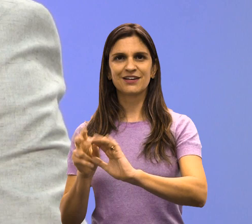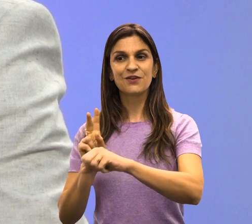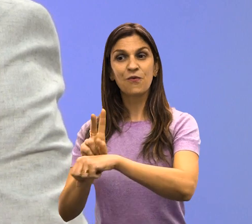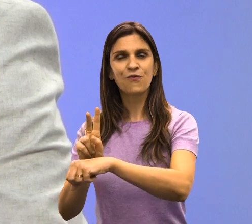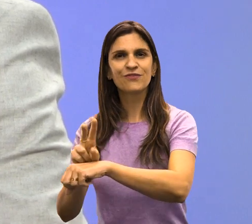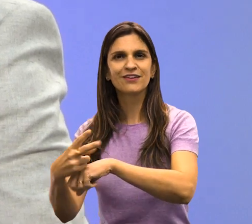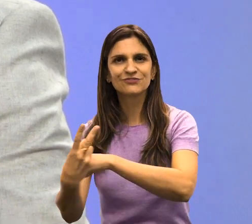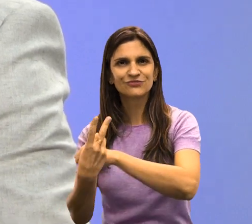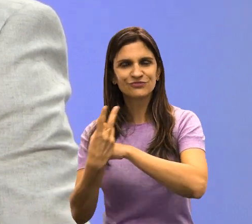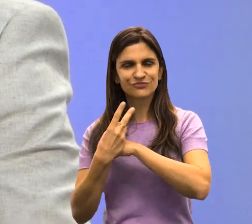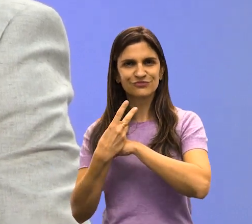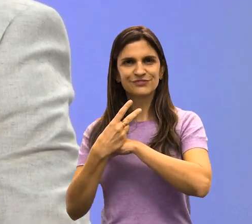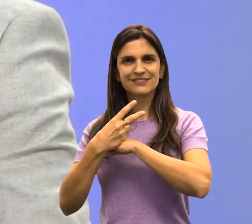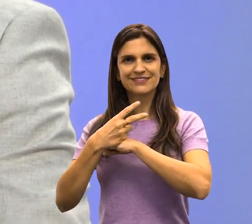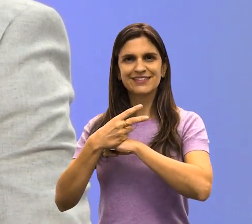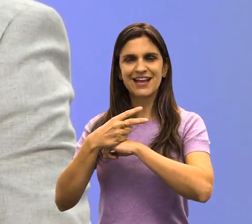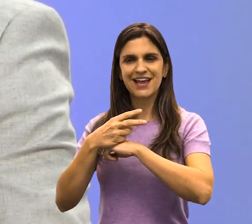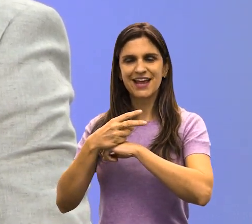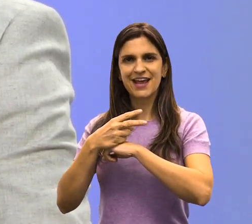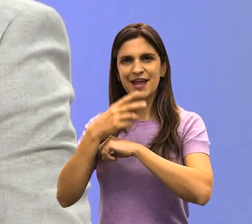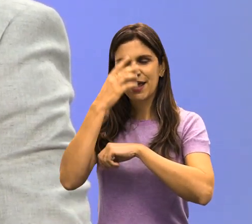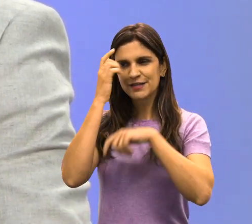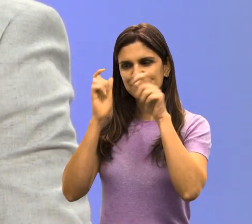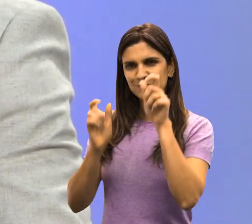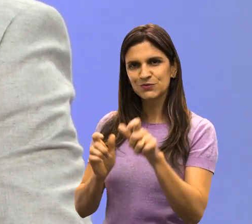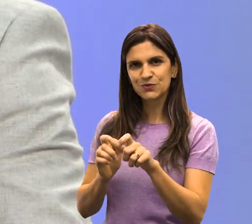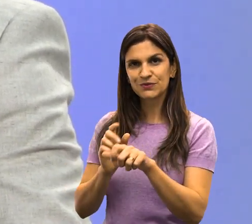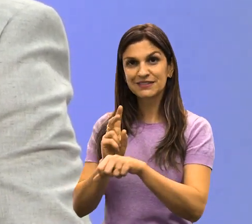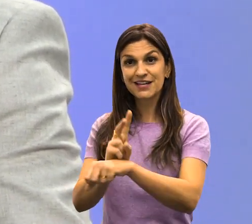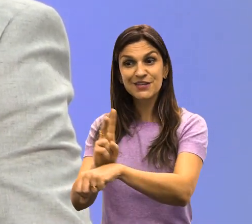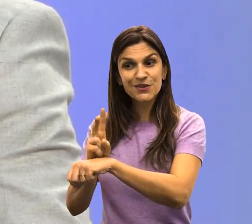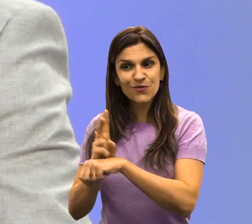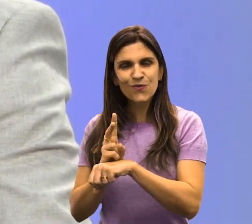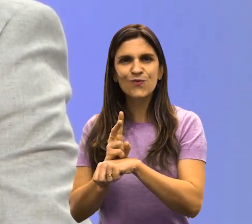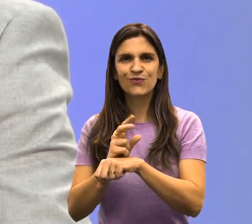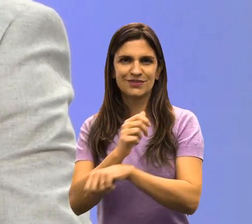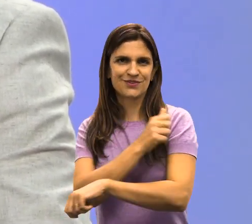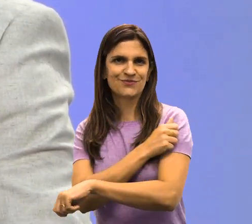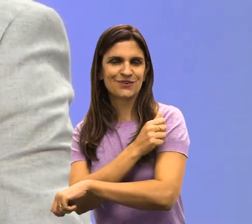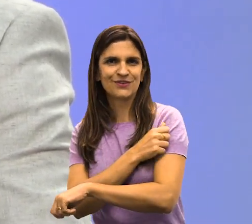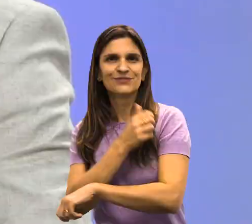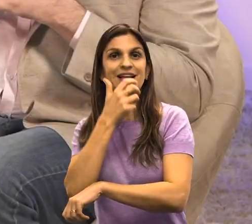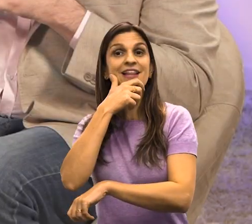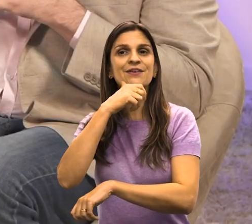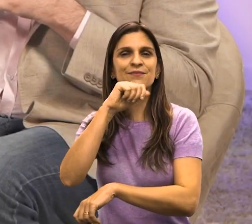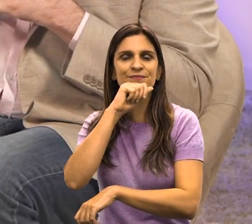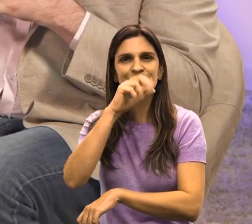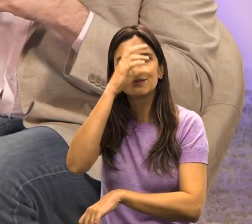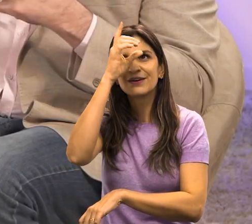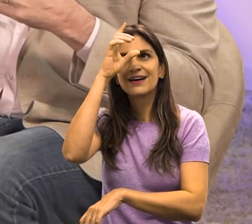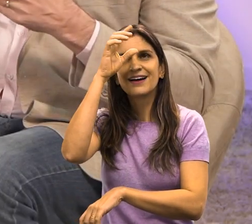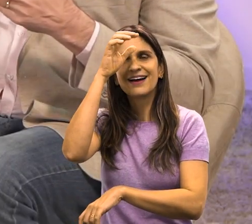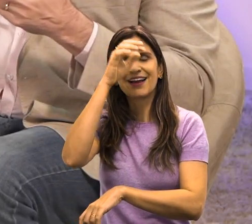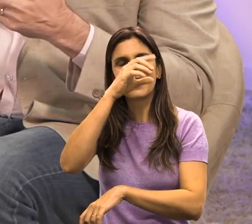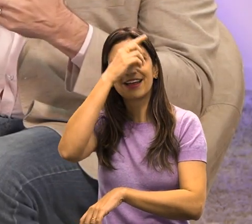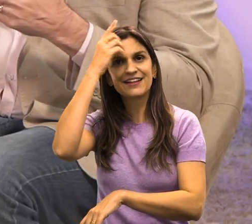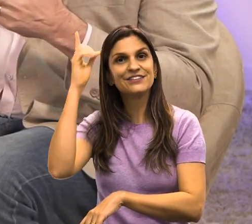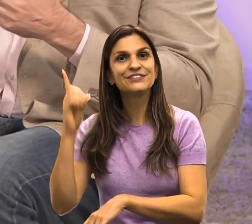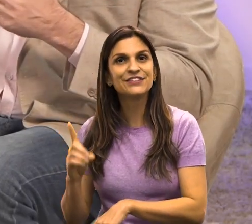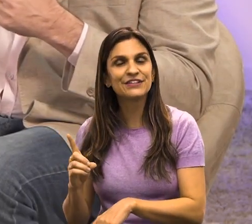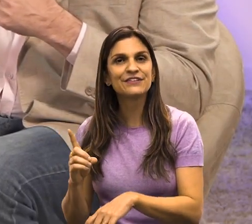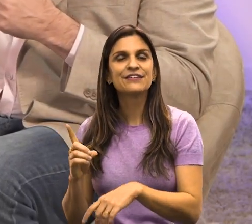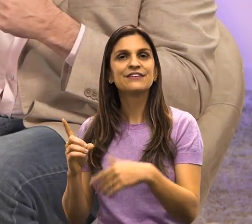cuidar de quem cuida, né? A gente achou muito interessante. E ela deu várias ideias para a gente e estamos nesse